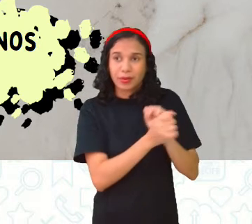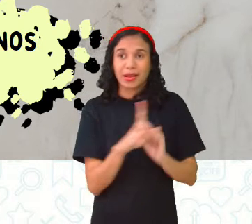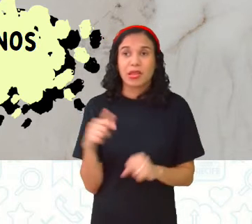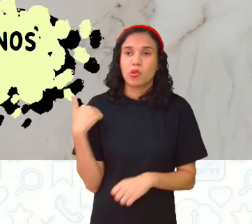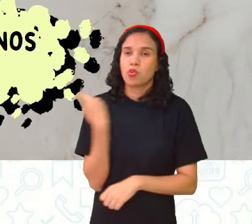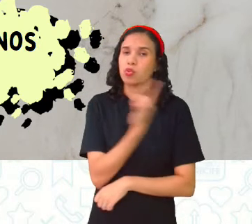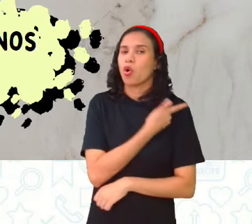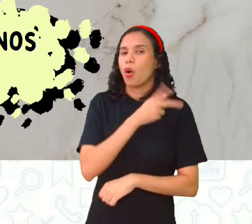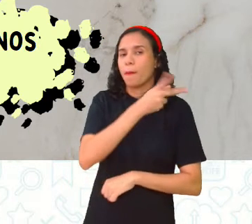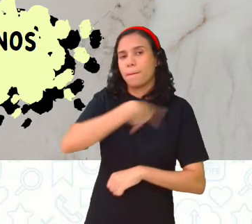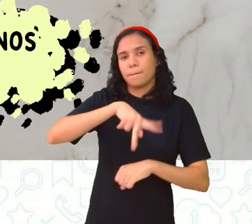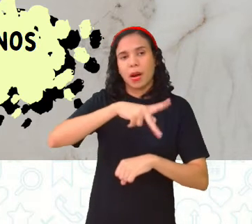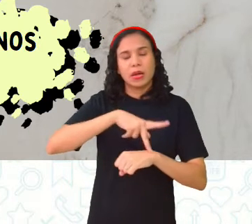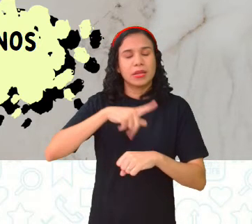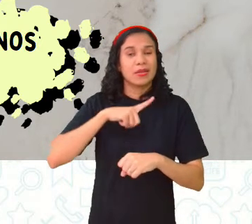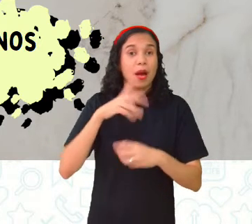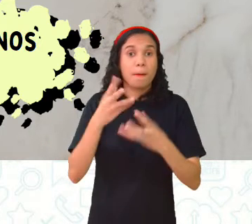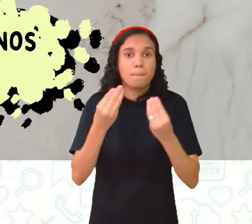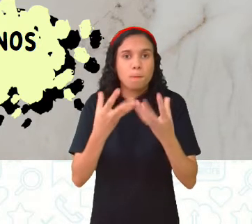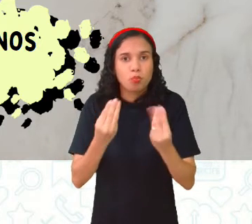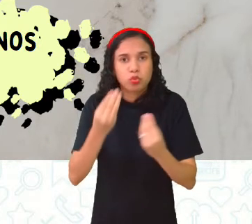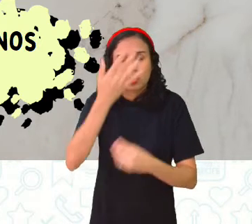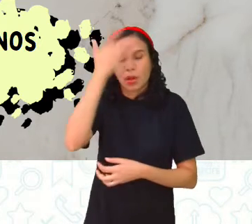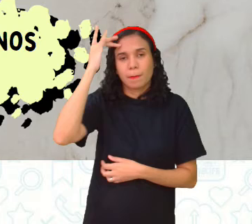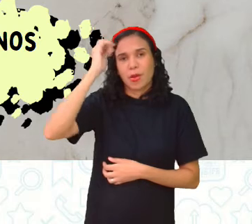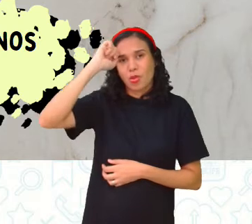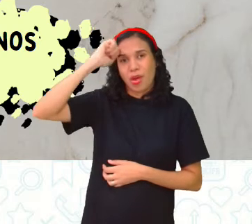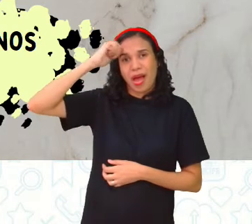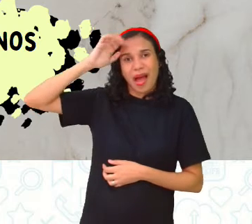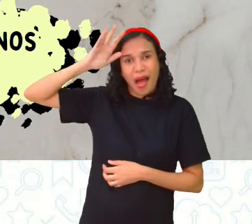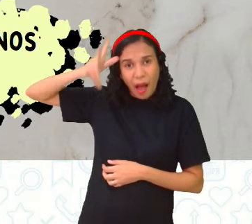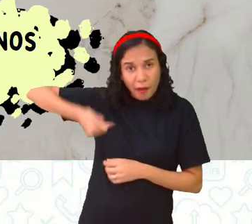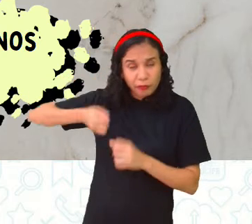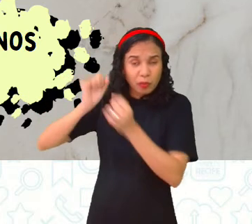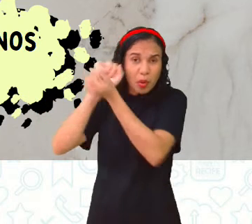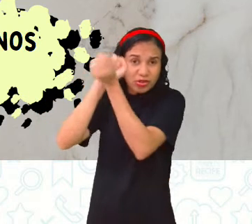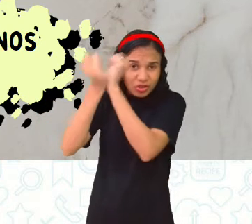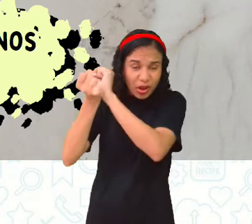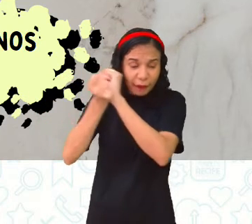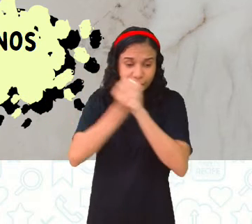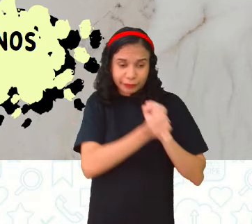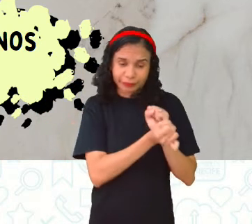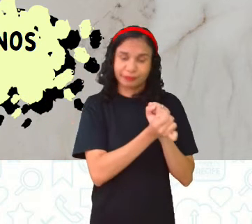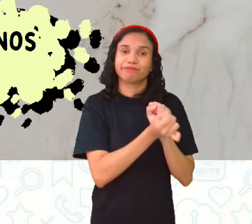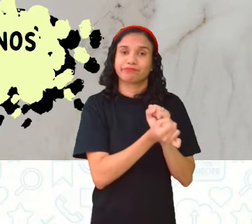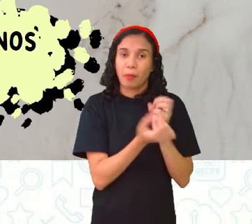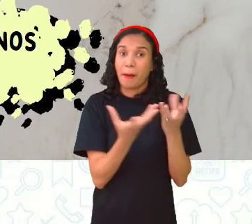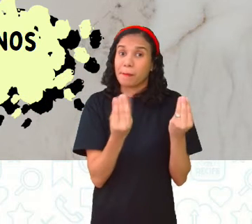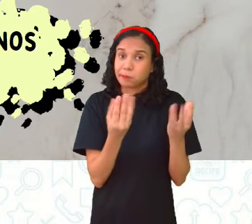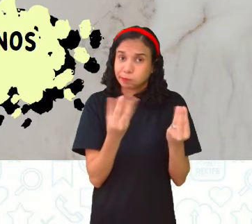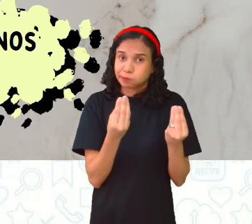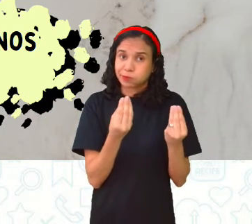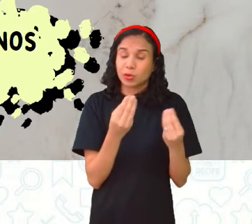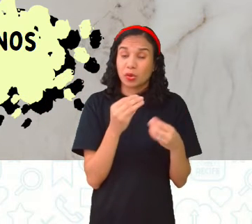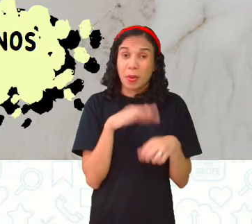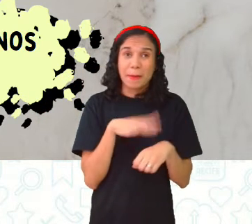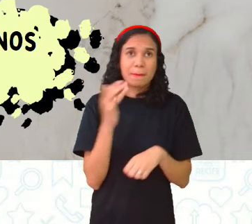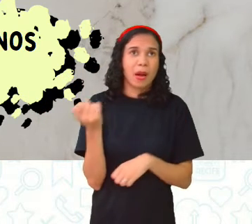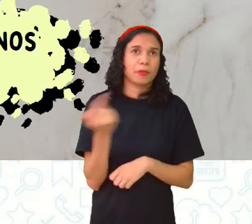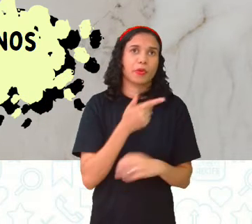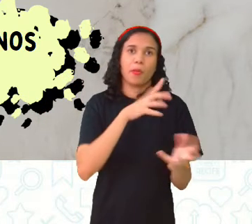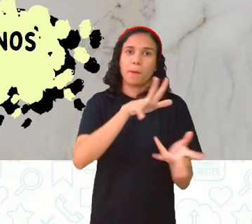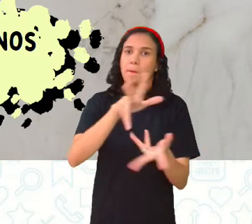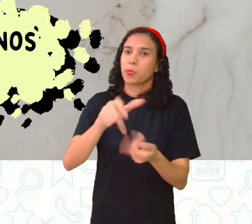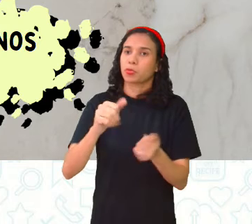que mais recebeu africanos escravizados em todo o mundo. Tá vendo que a gente estava falando no início da aula? Então,